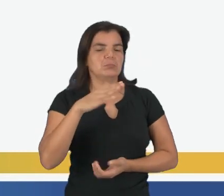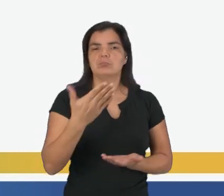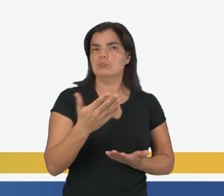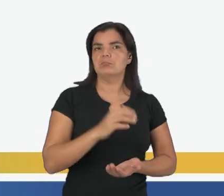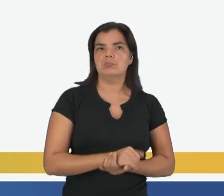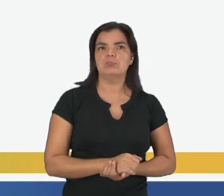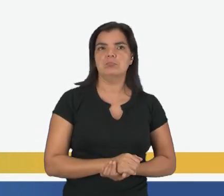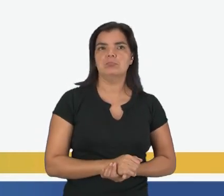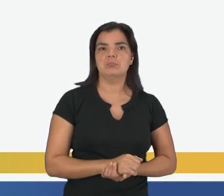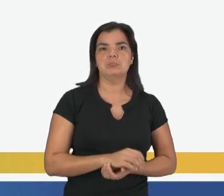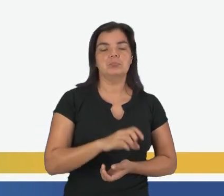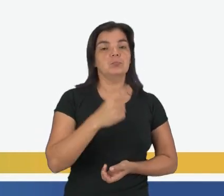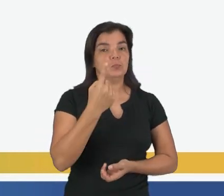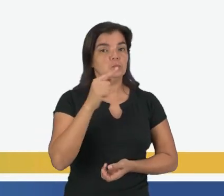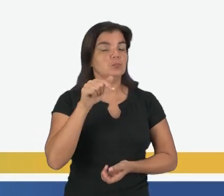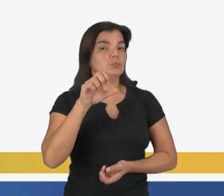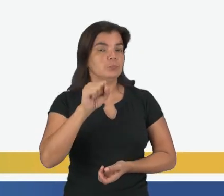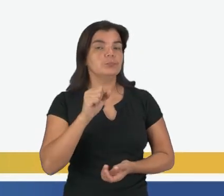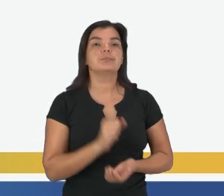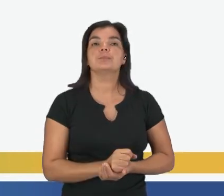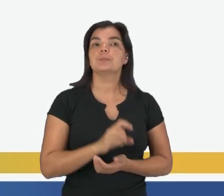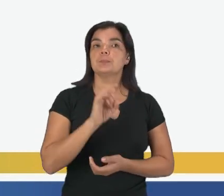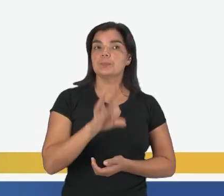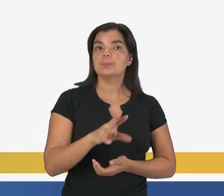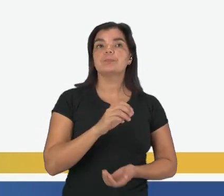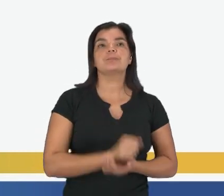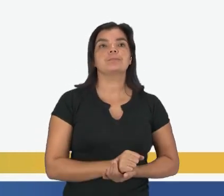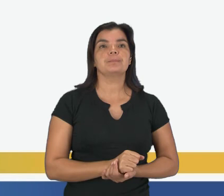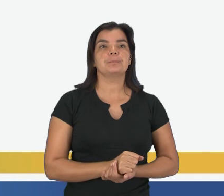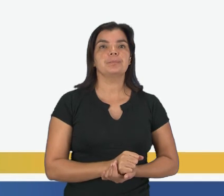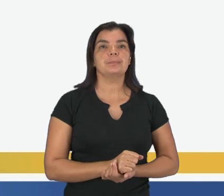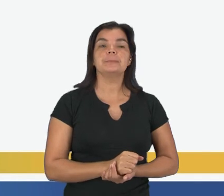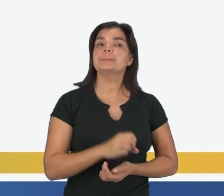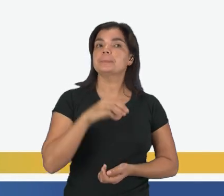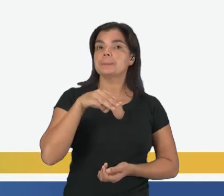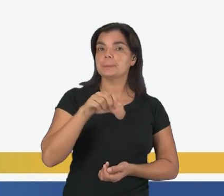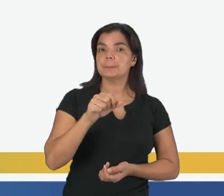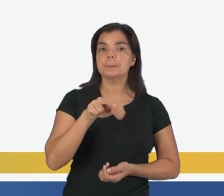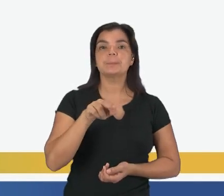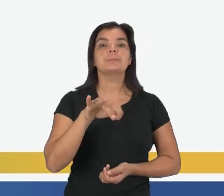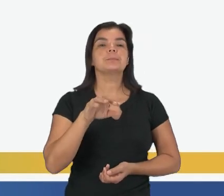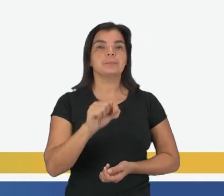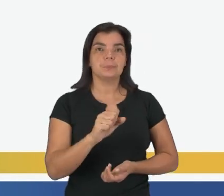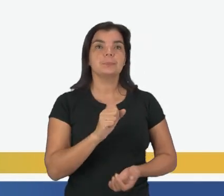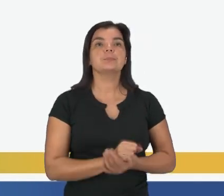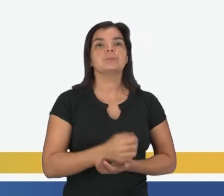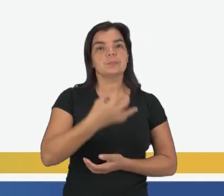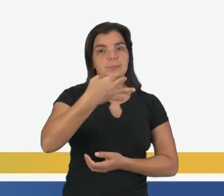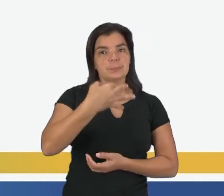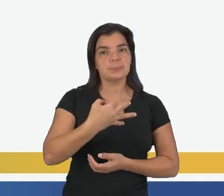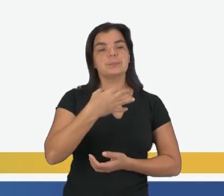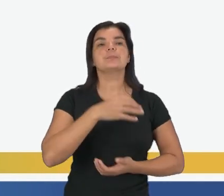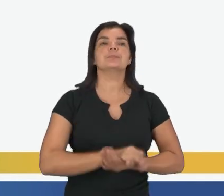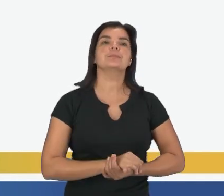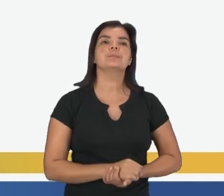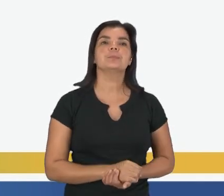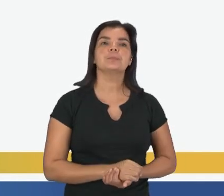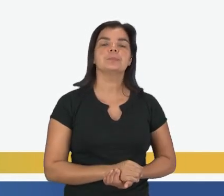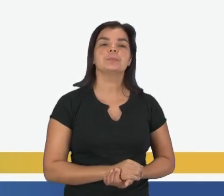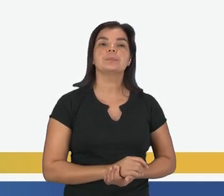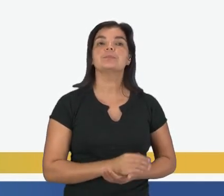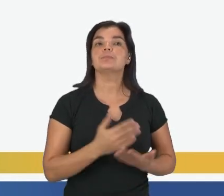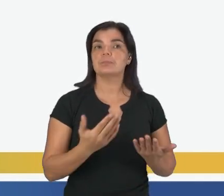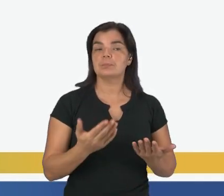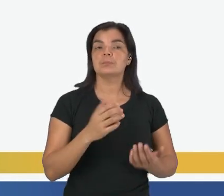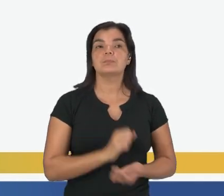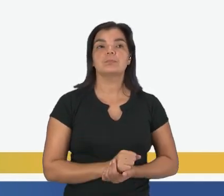1 inteiro e 8 décimo. Então, só pode ser mesmo de Marisa, né? Que ela colocou logo após o do 1. Aí,